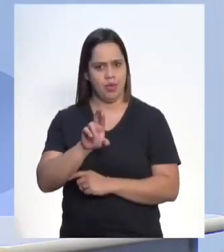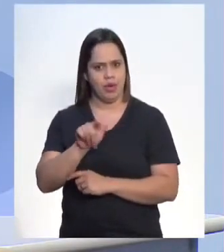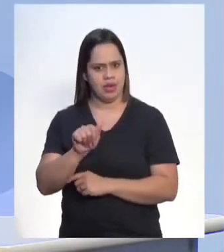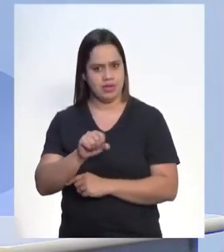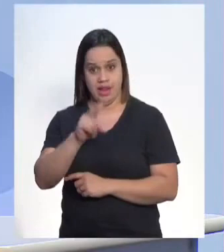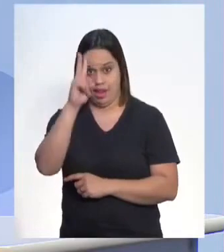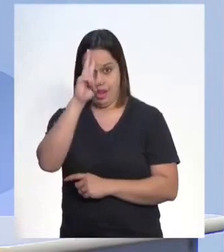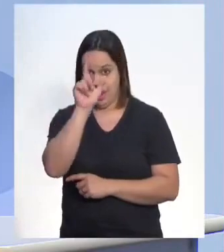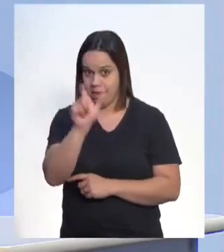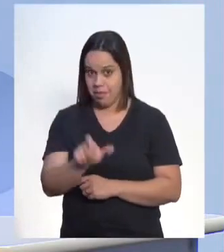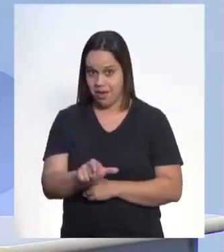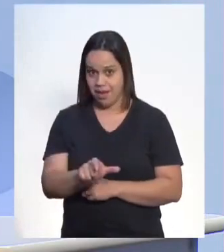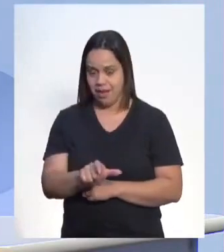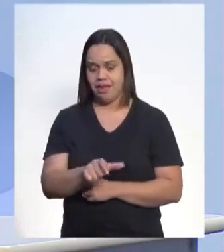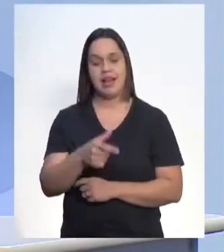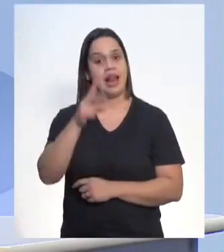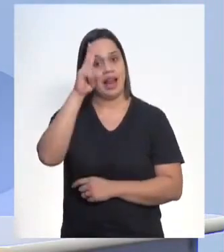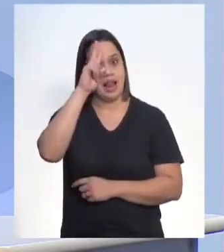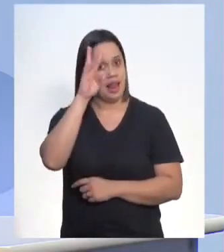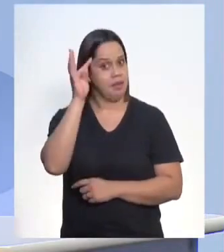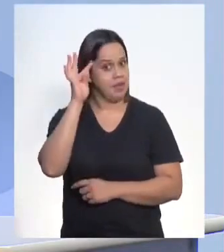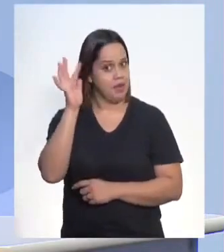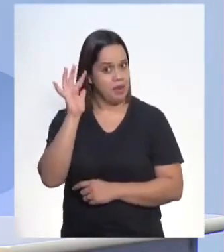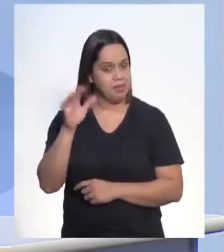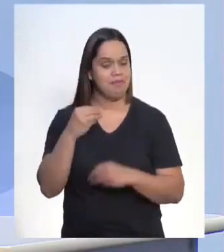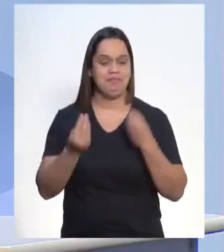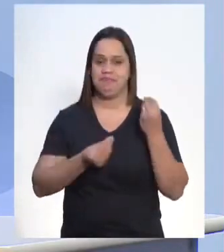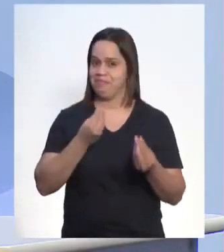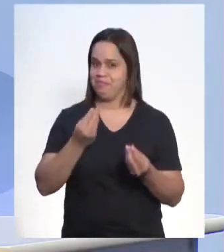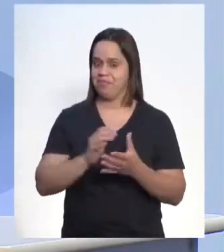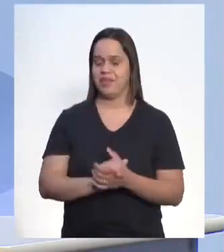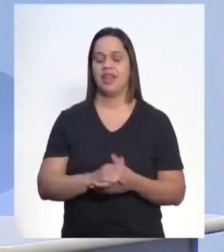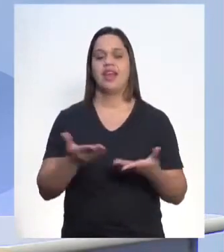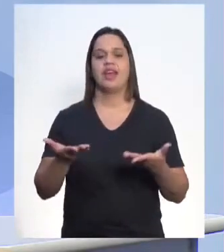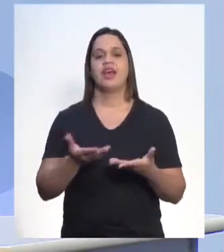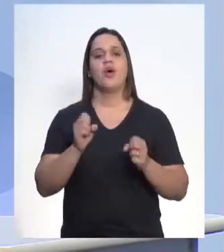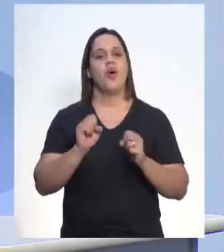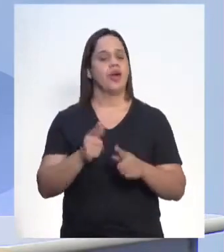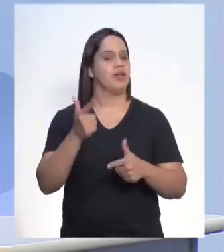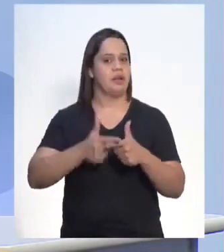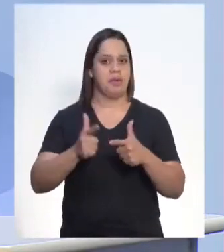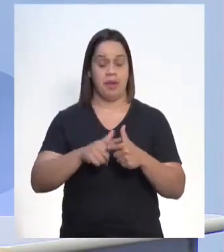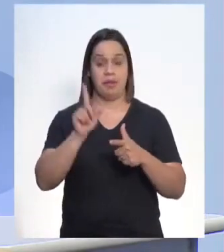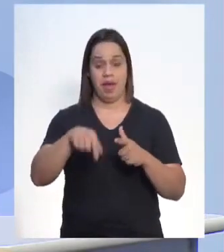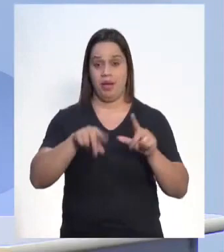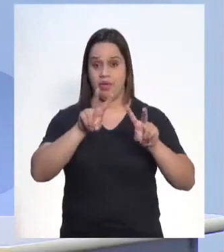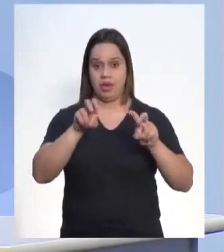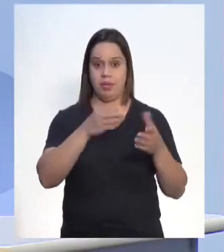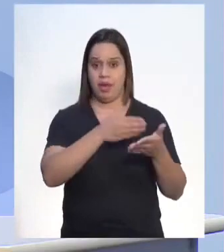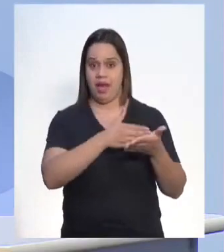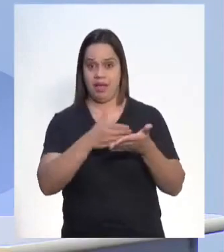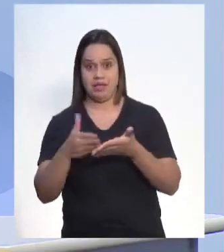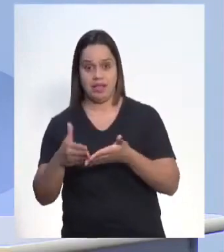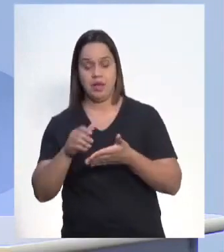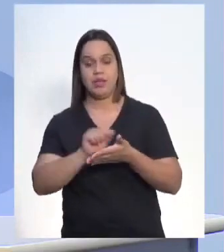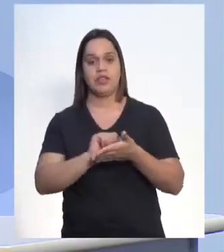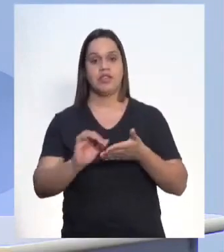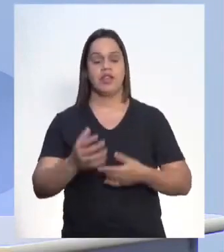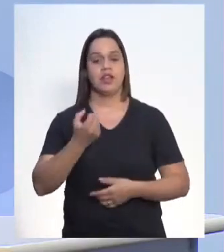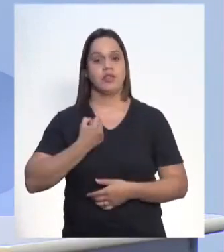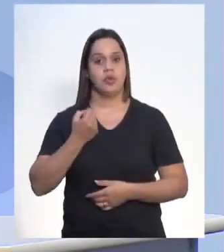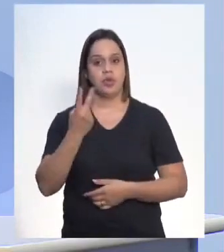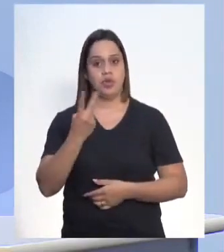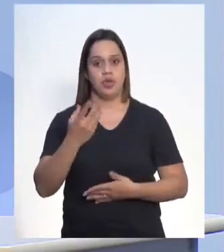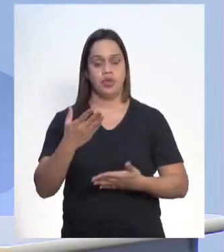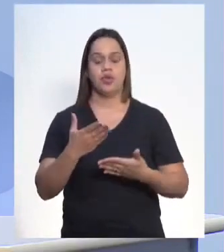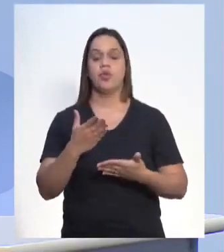dele? Não tem problema se não se lembrar. Este tema é da sequência de atividades 2